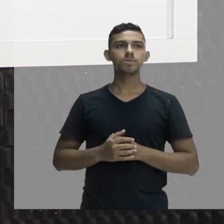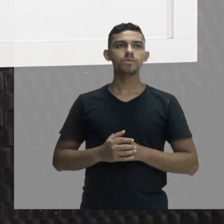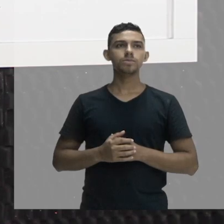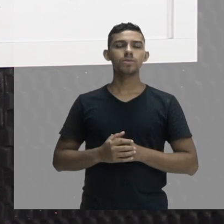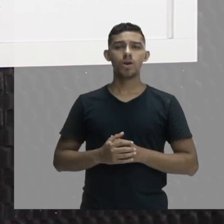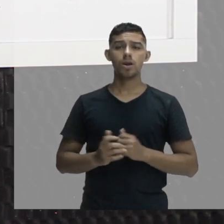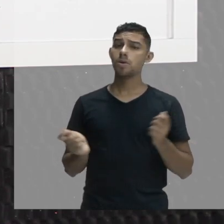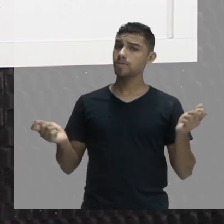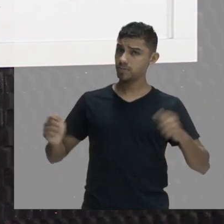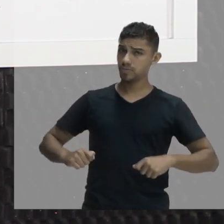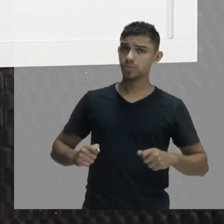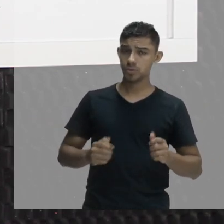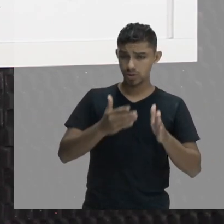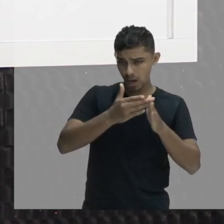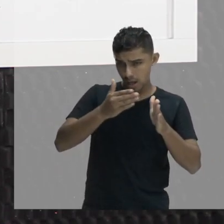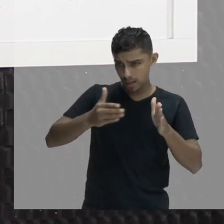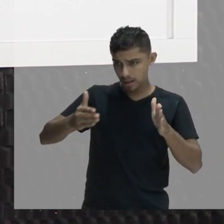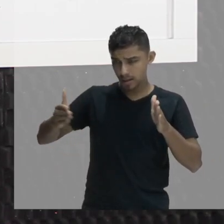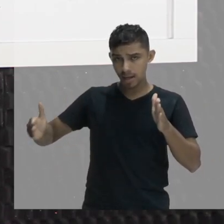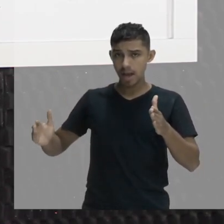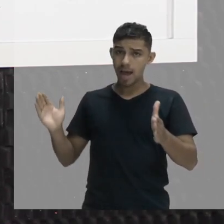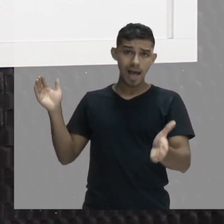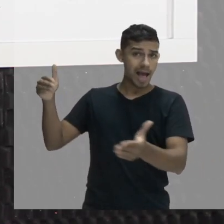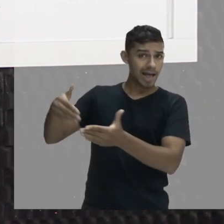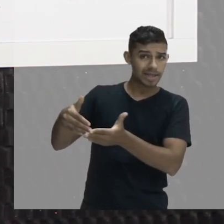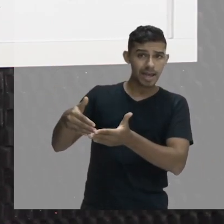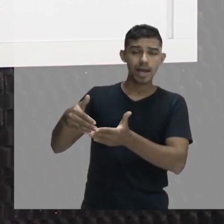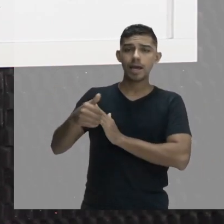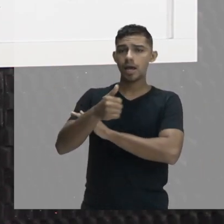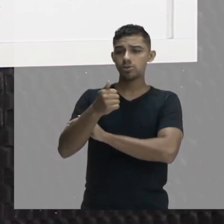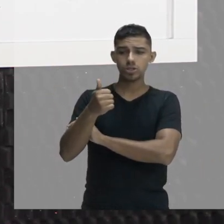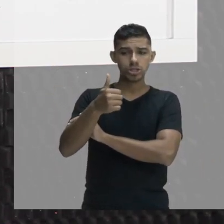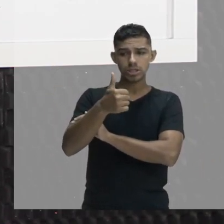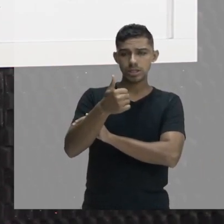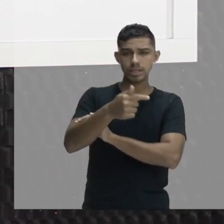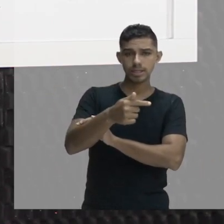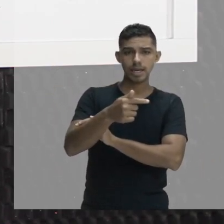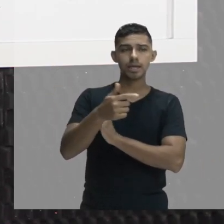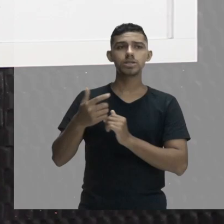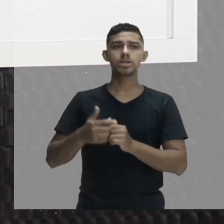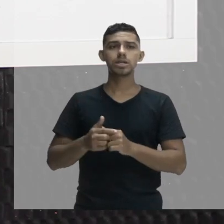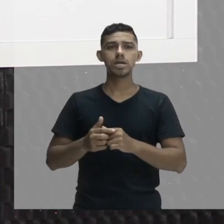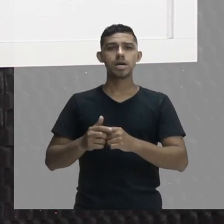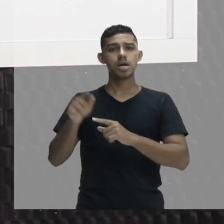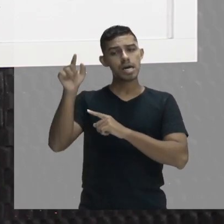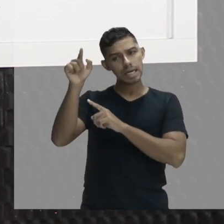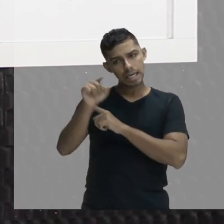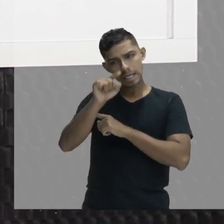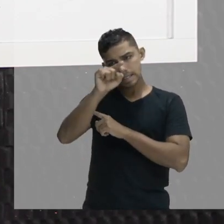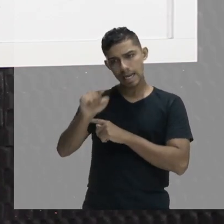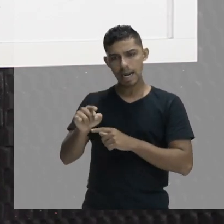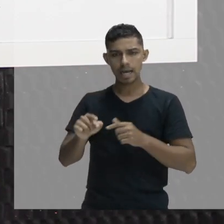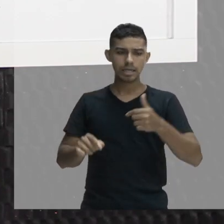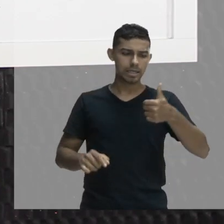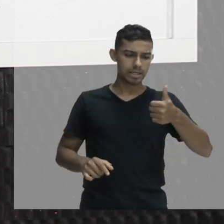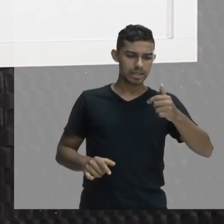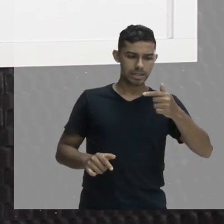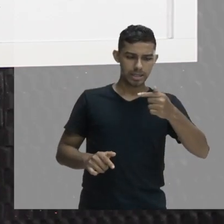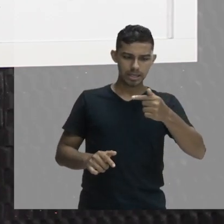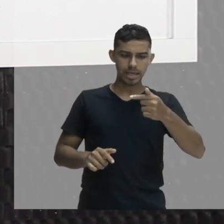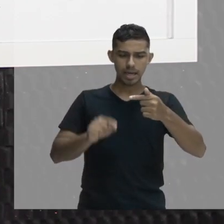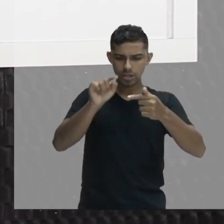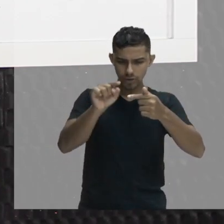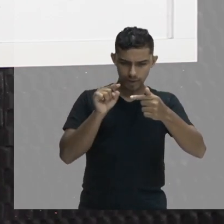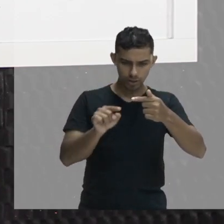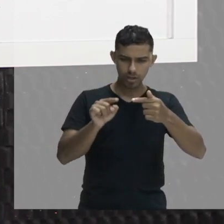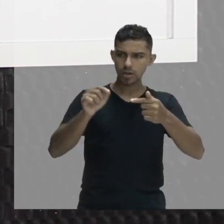você pode estender esse 20 até chegar no 17. Tá? Por quê? Porque aí você pode cancelar o 17 fatorial